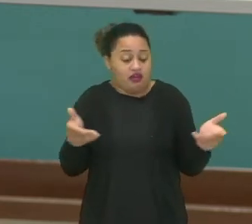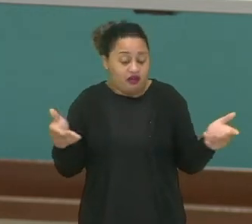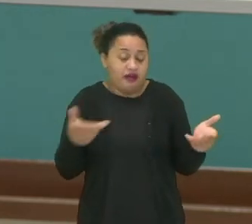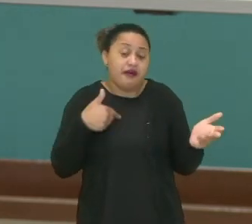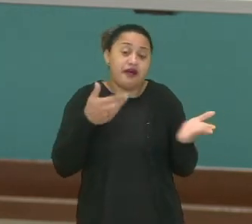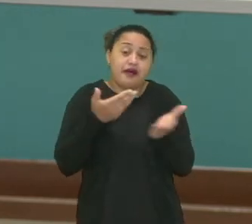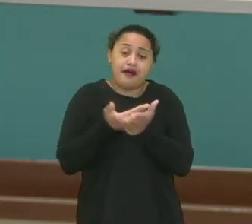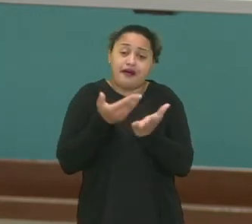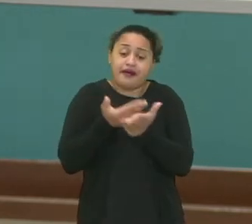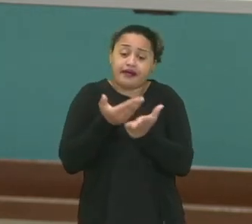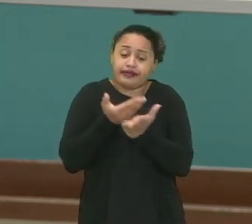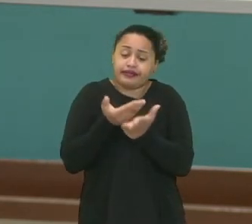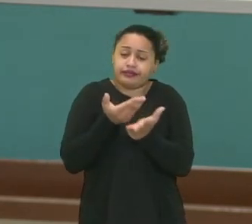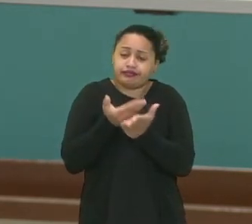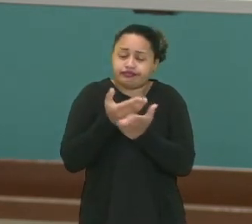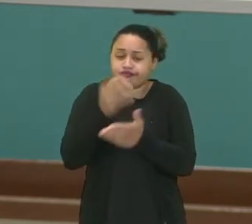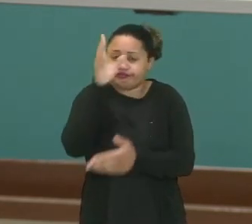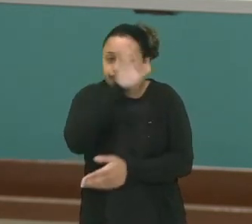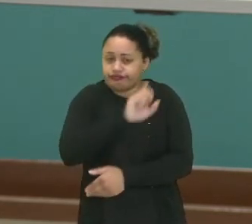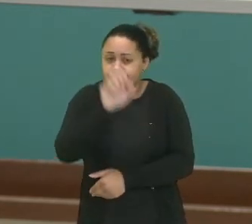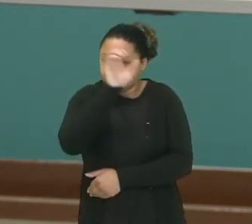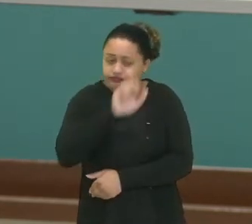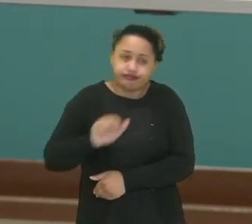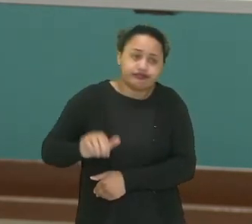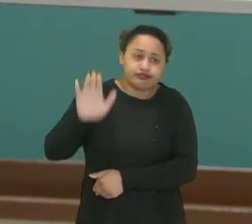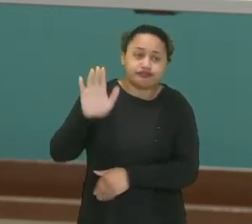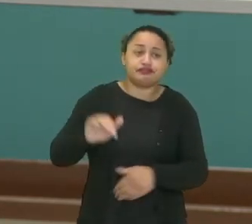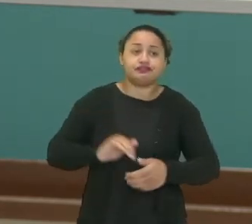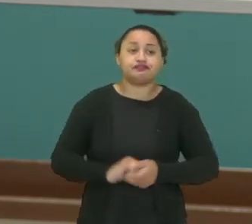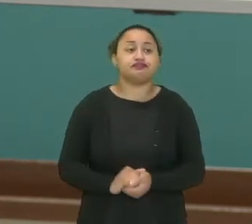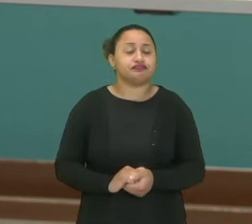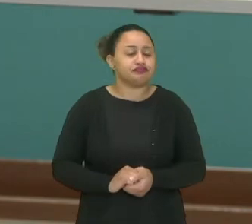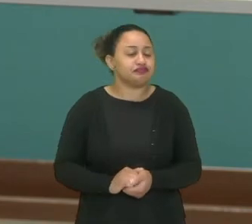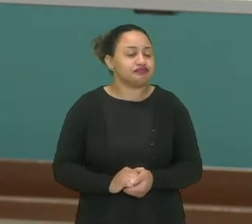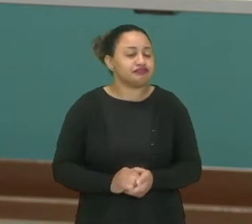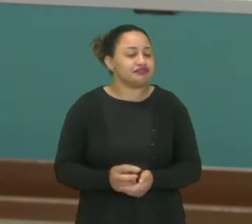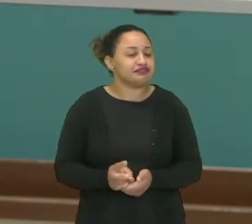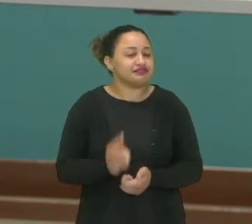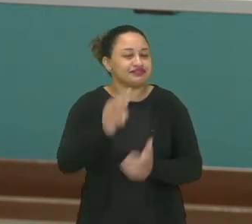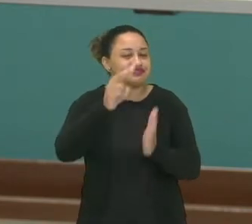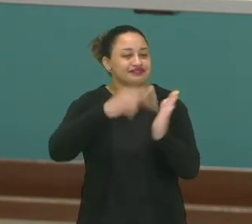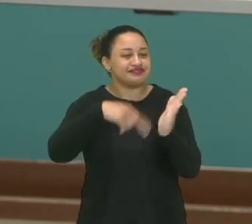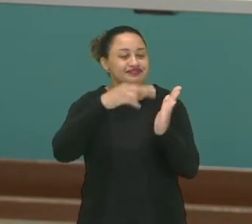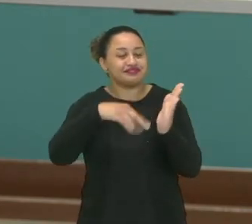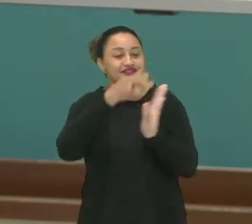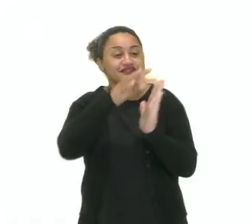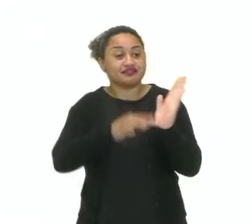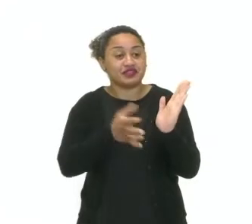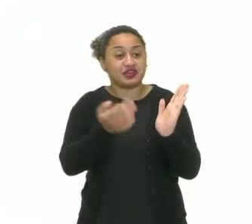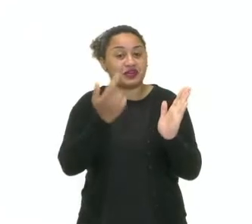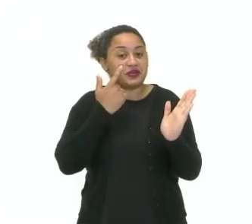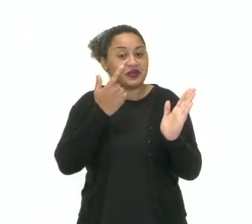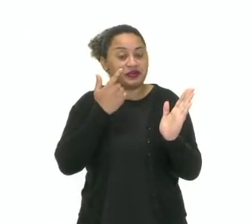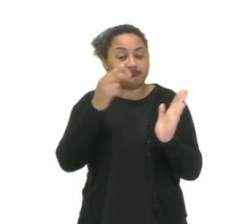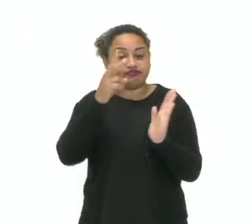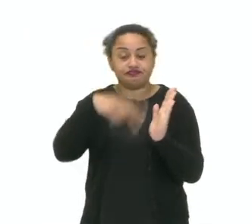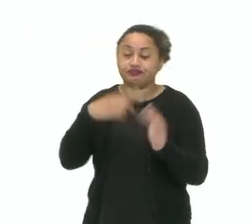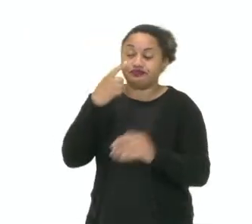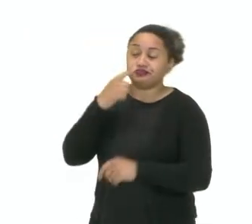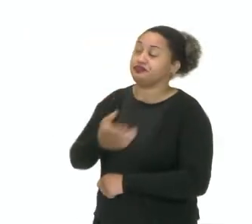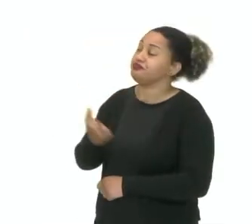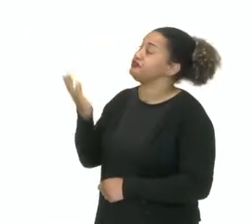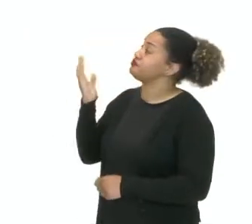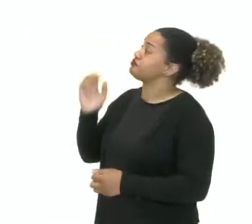em aula, estudando, aprendendo mais. Continuando a leitura do texto de apoio, ao